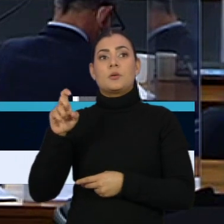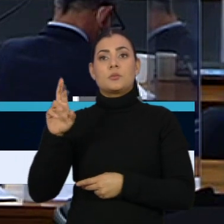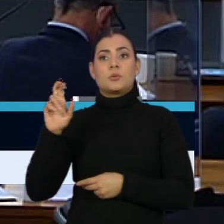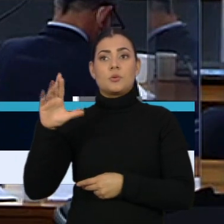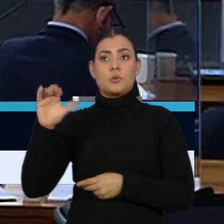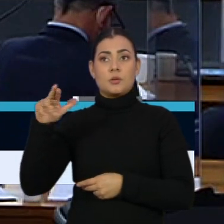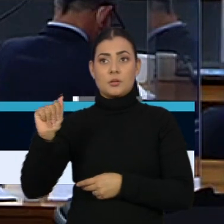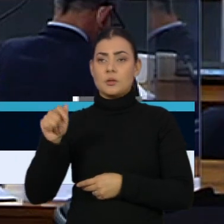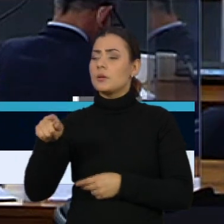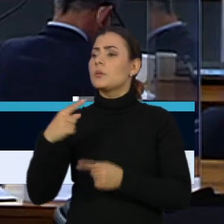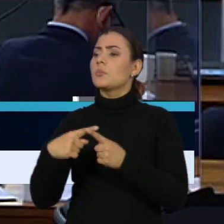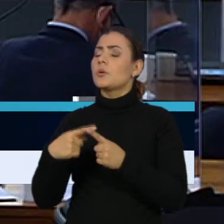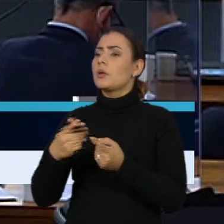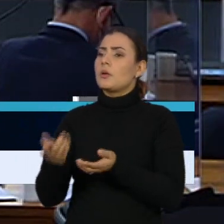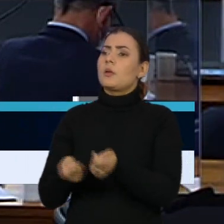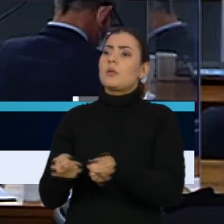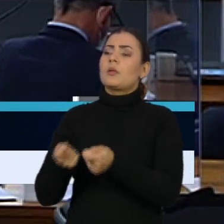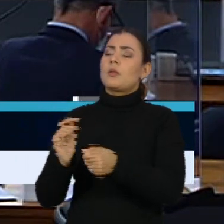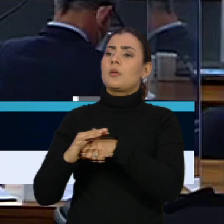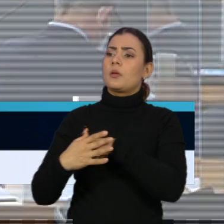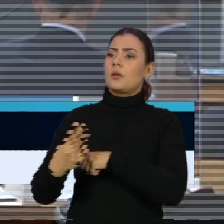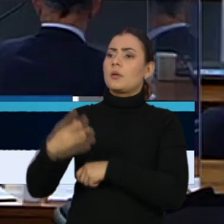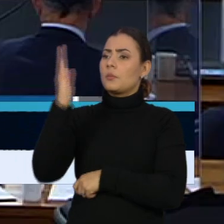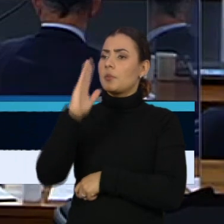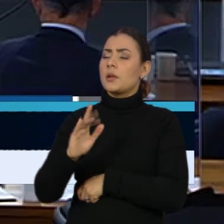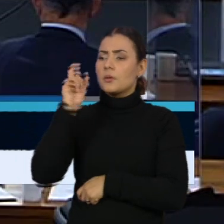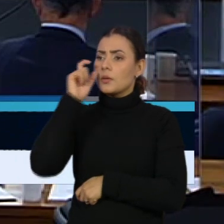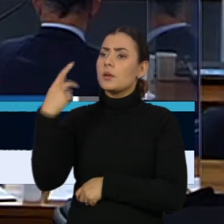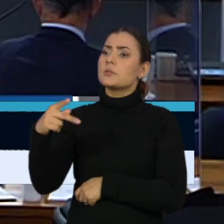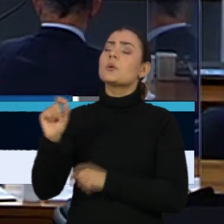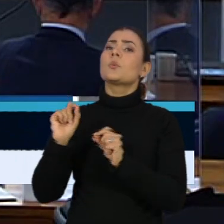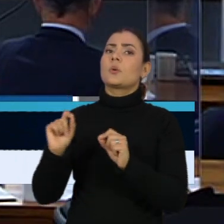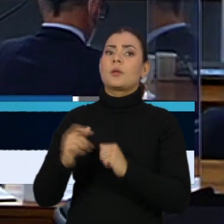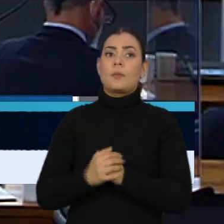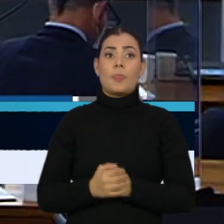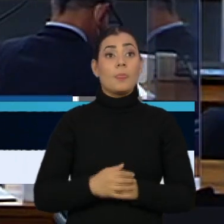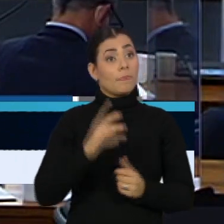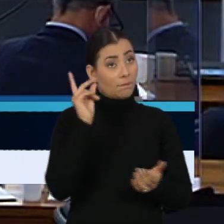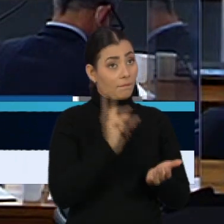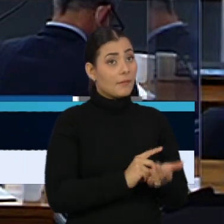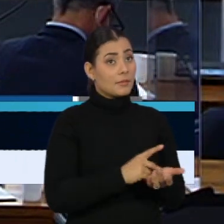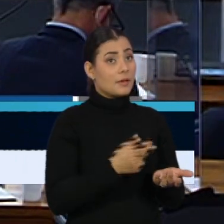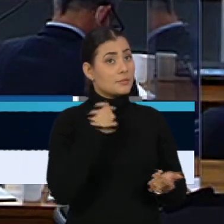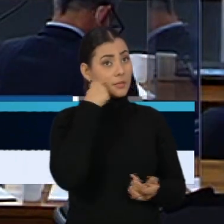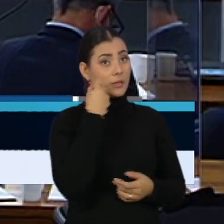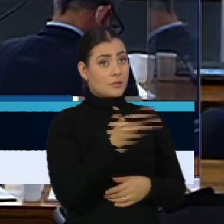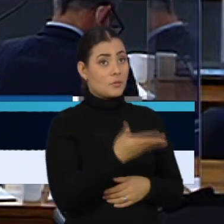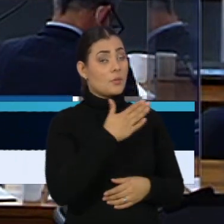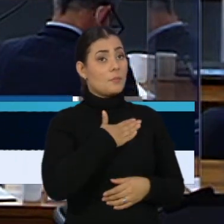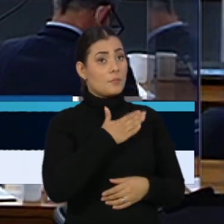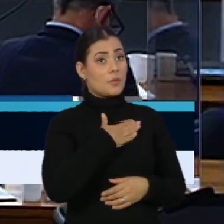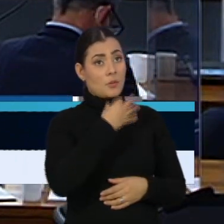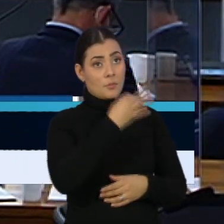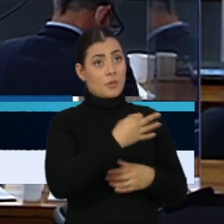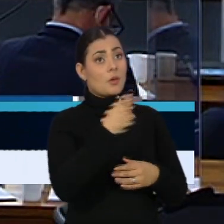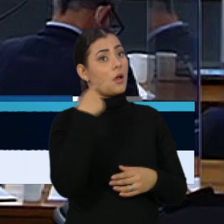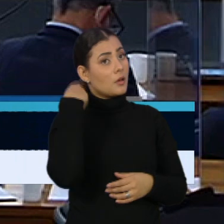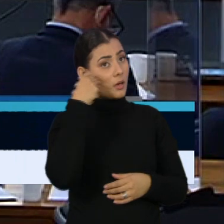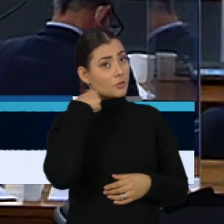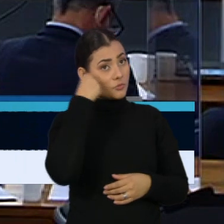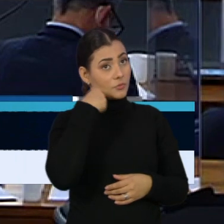seu interesse no combate à pandemia no Brasil? Respeitosamente, senador, por orientação dos meus